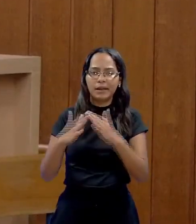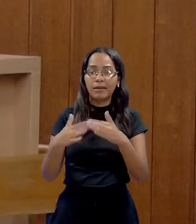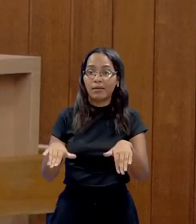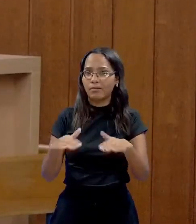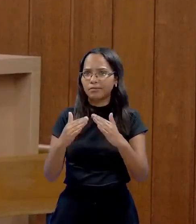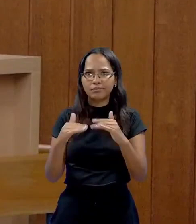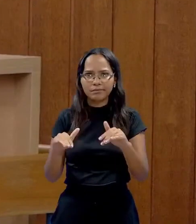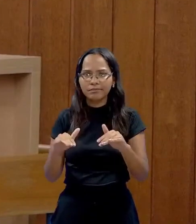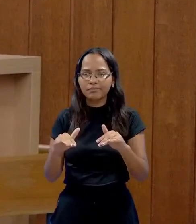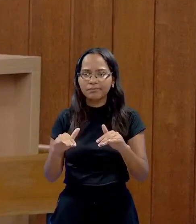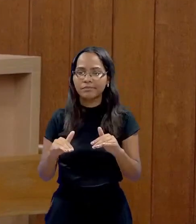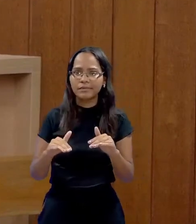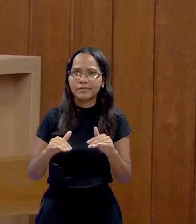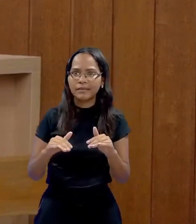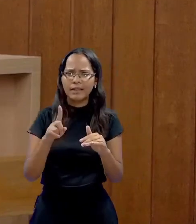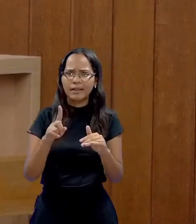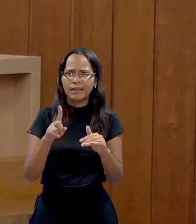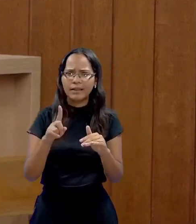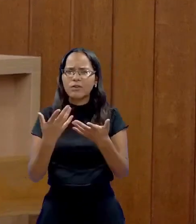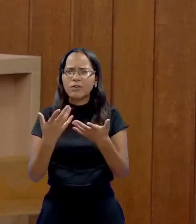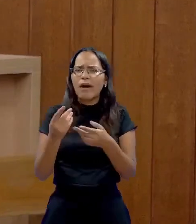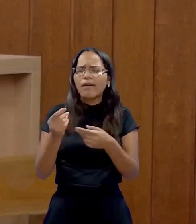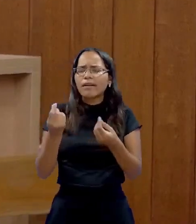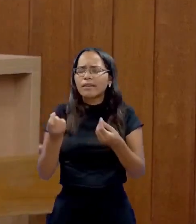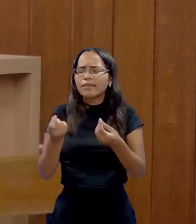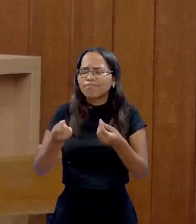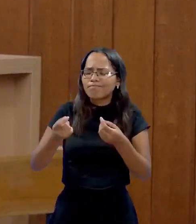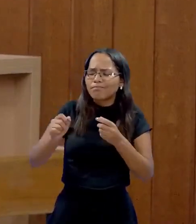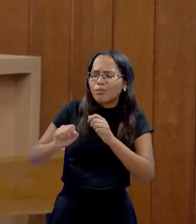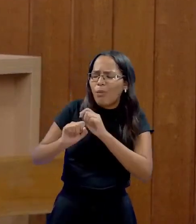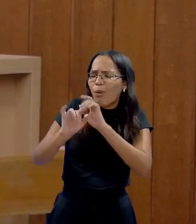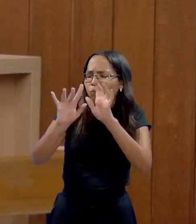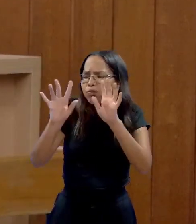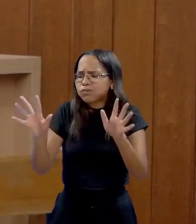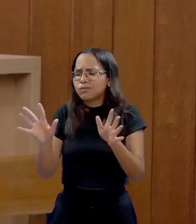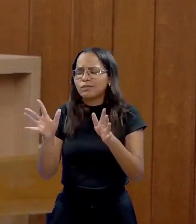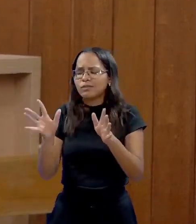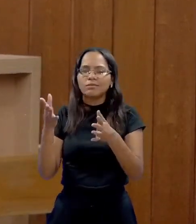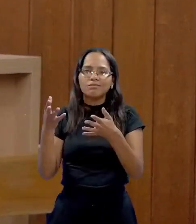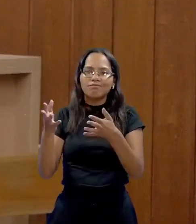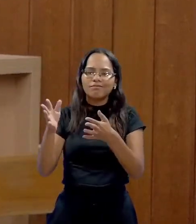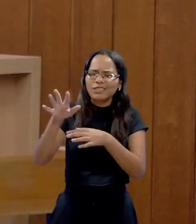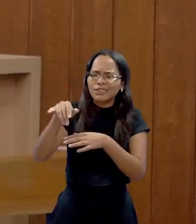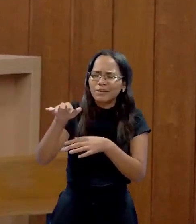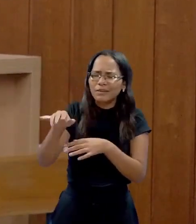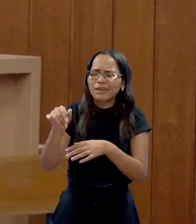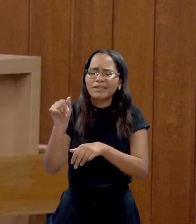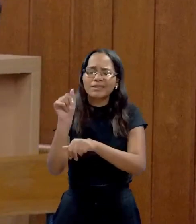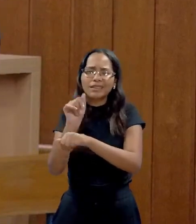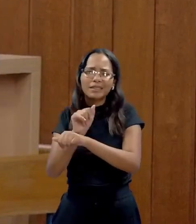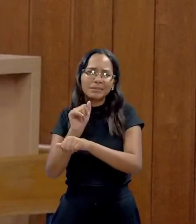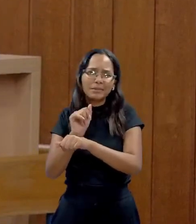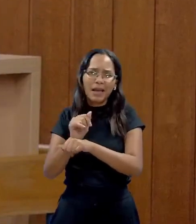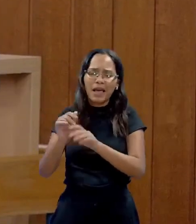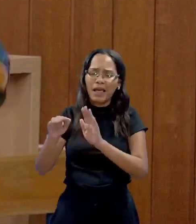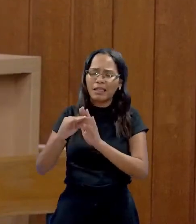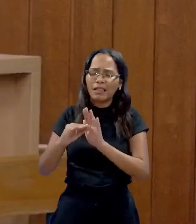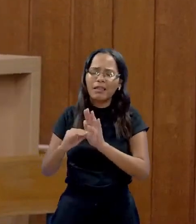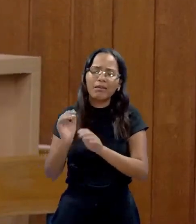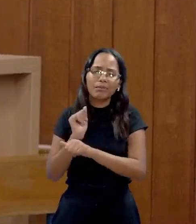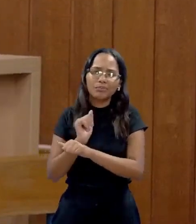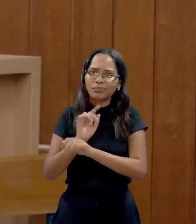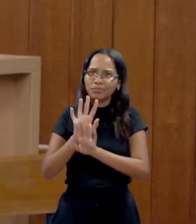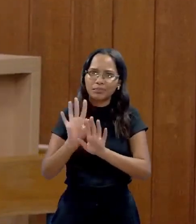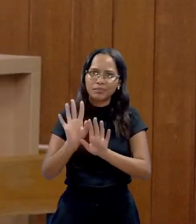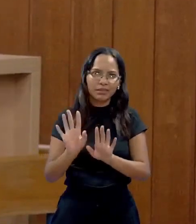quem defende uma transparência no regime de chamamento do cadastro reserva. Contra os contratos